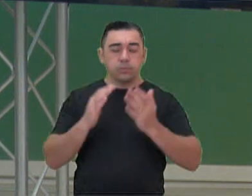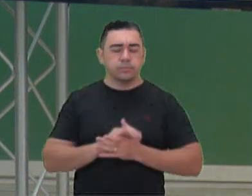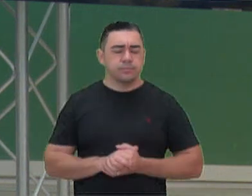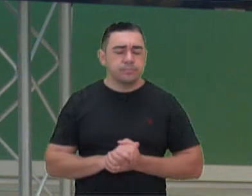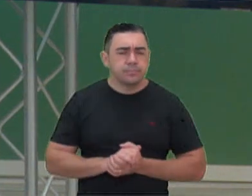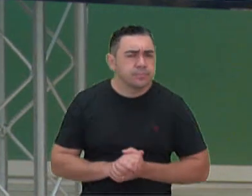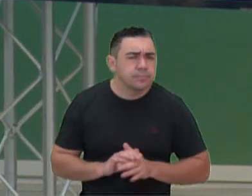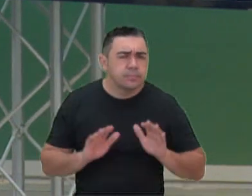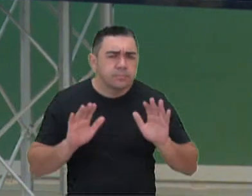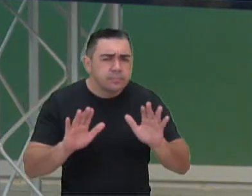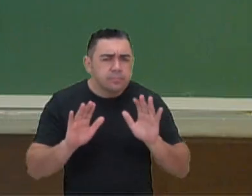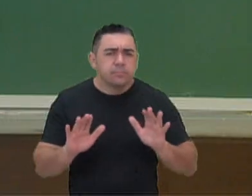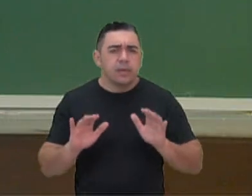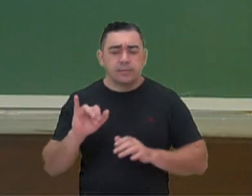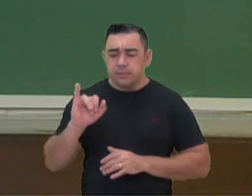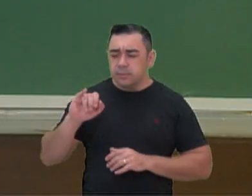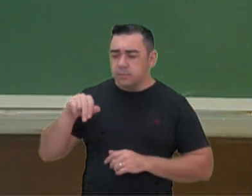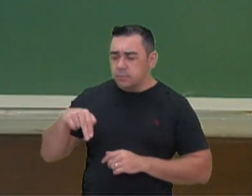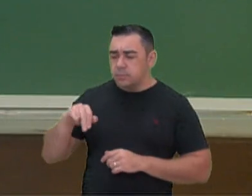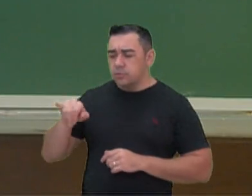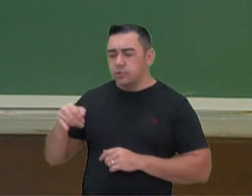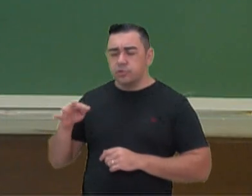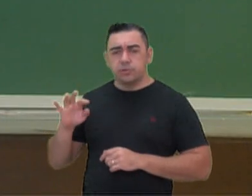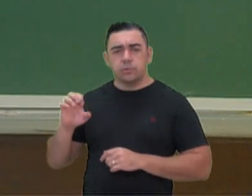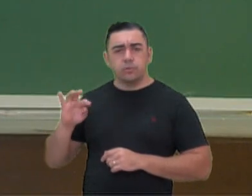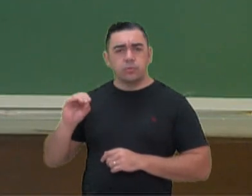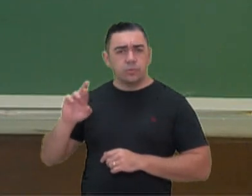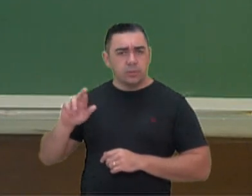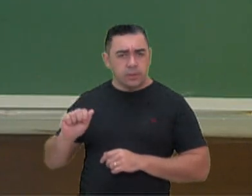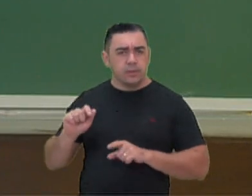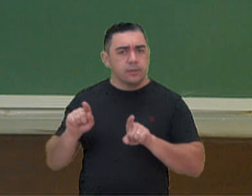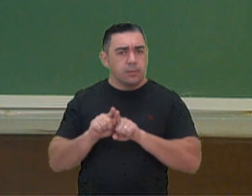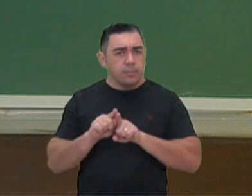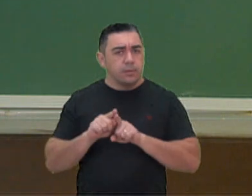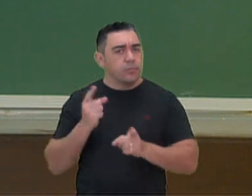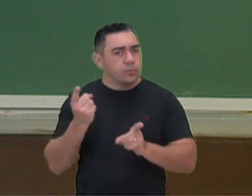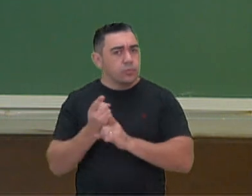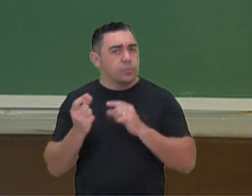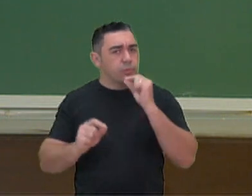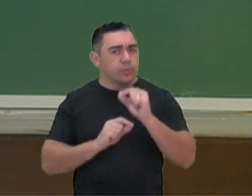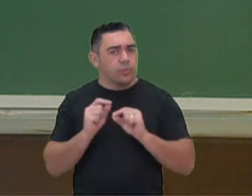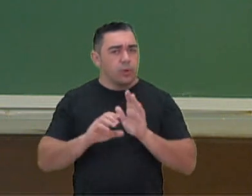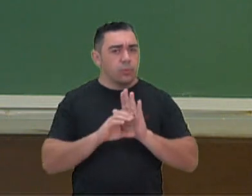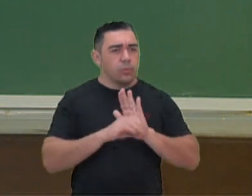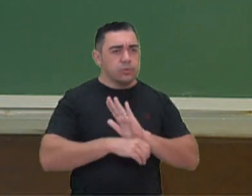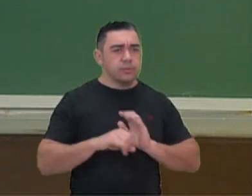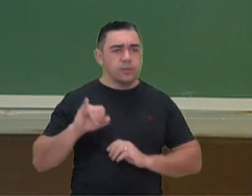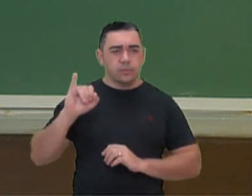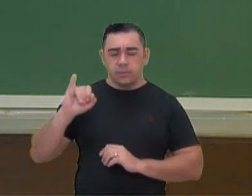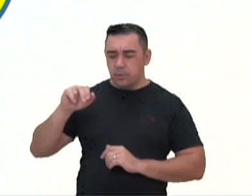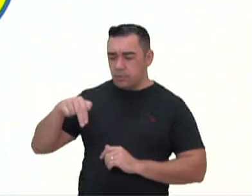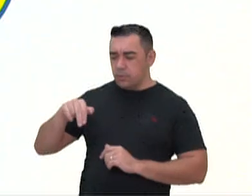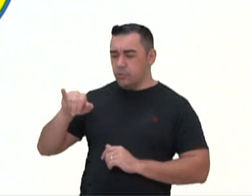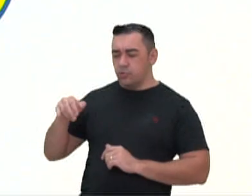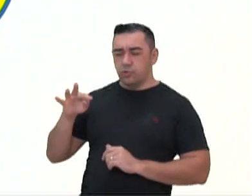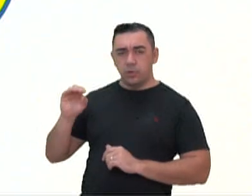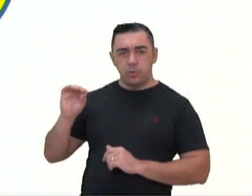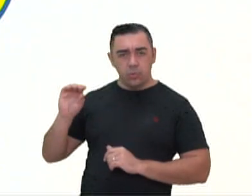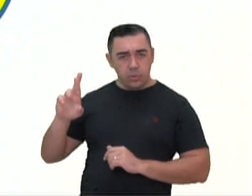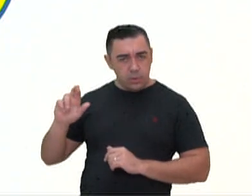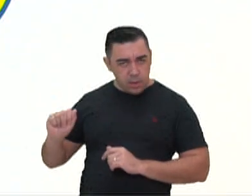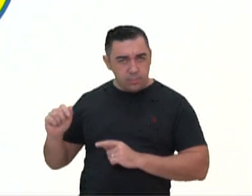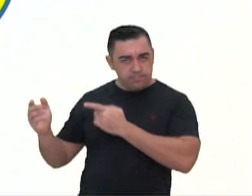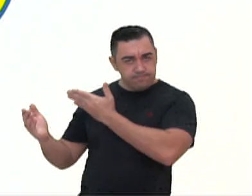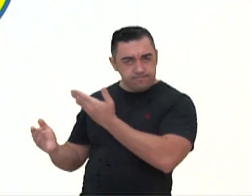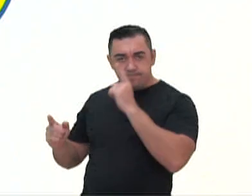Professor, mas tem que ser injetora também. Nós vamos descobrir qual é o conceito de função injetora agora.